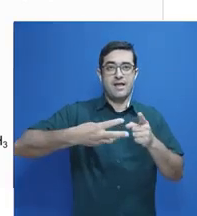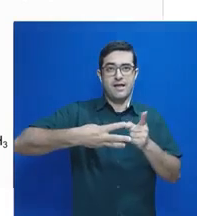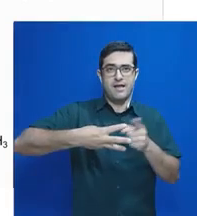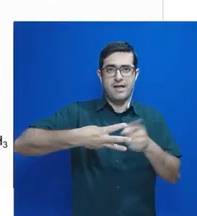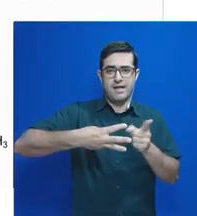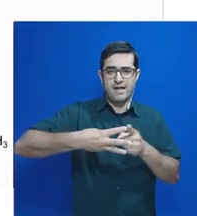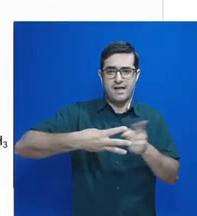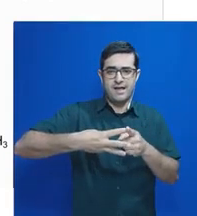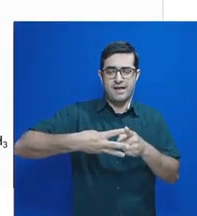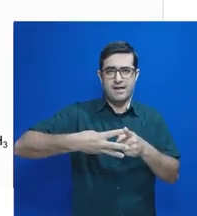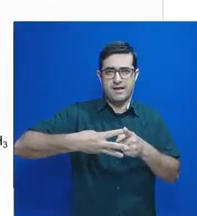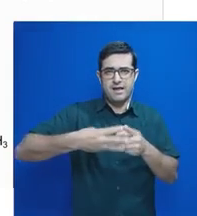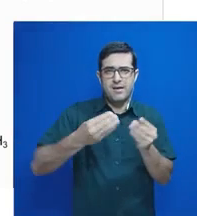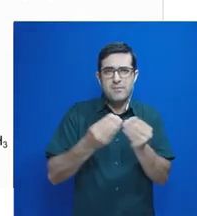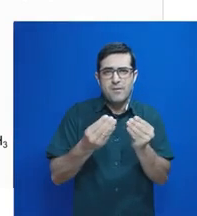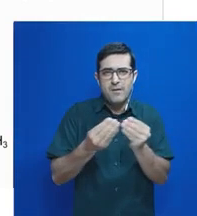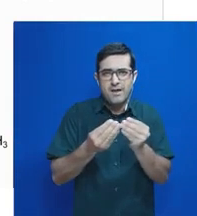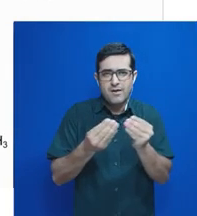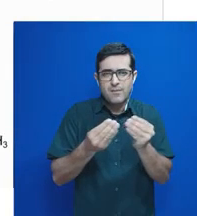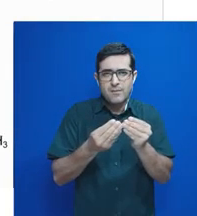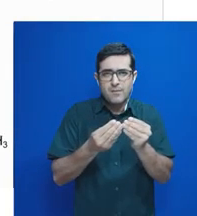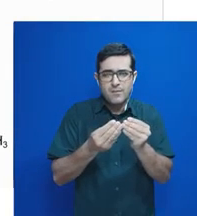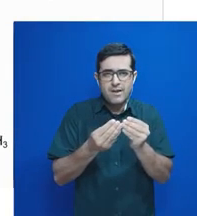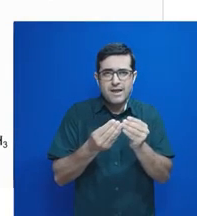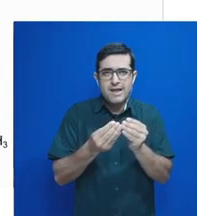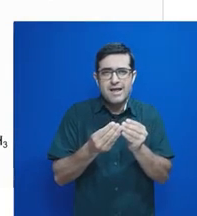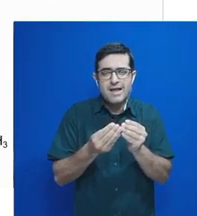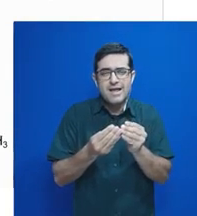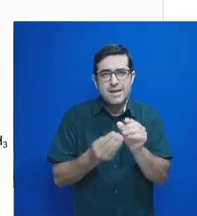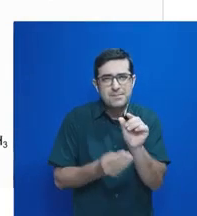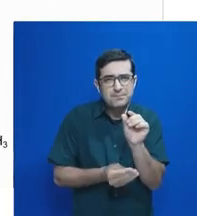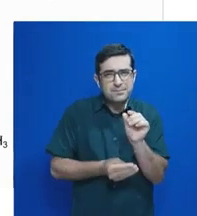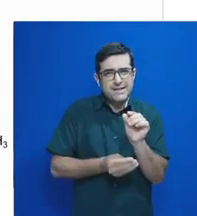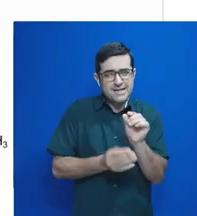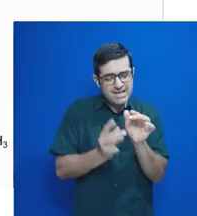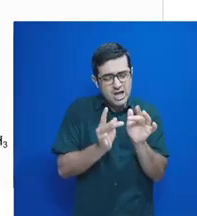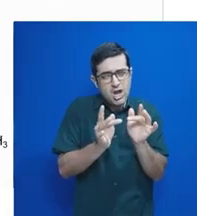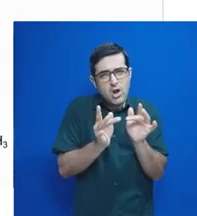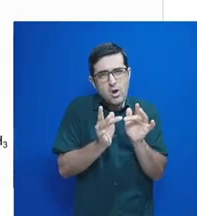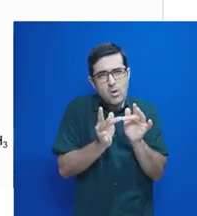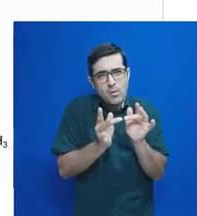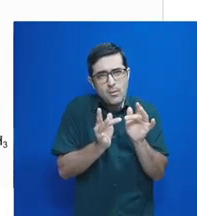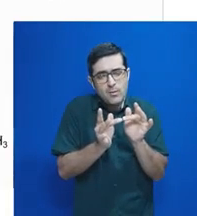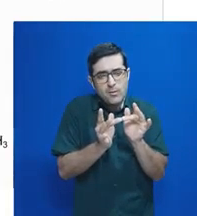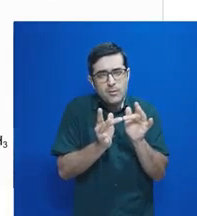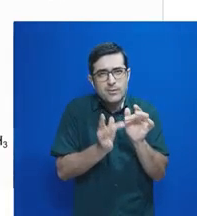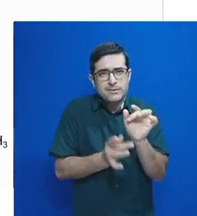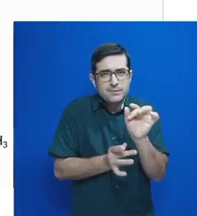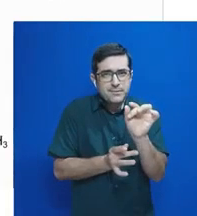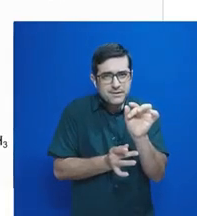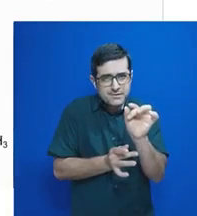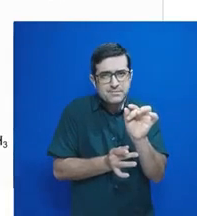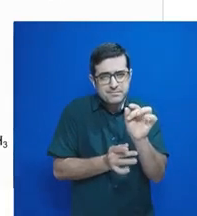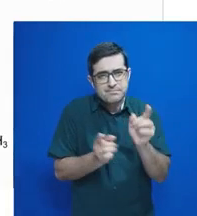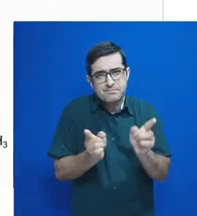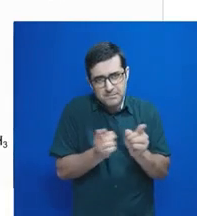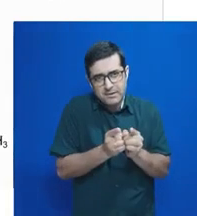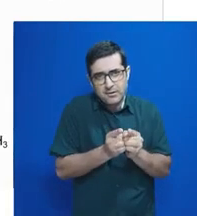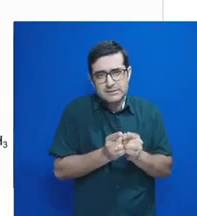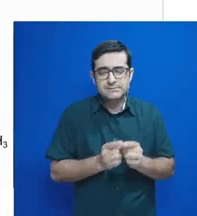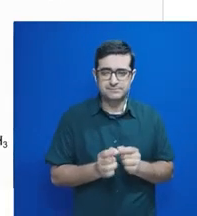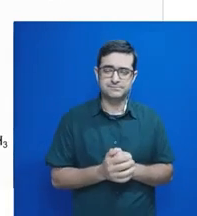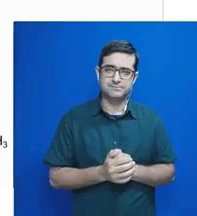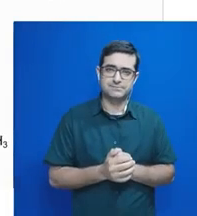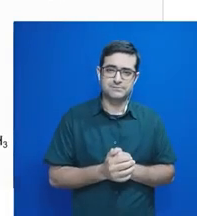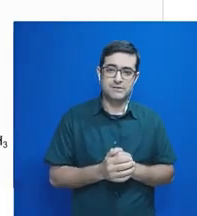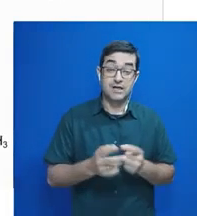então a área de contato para quando uma vai induzir a formação do dipolo na outra é menor do que